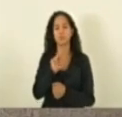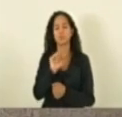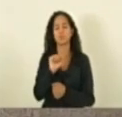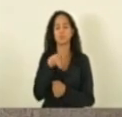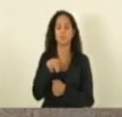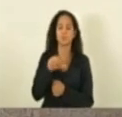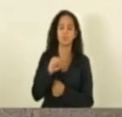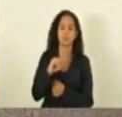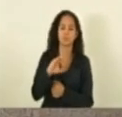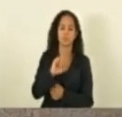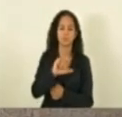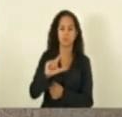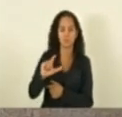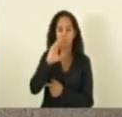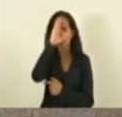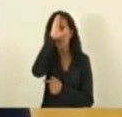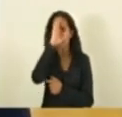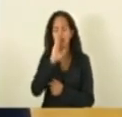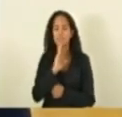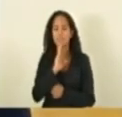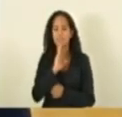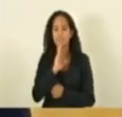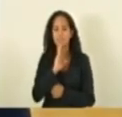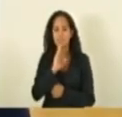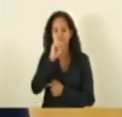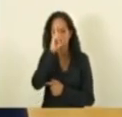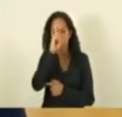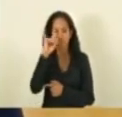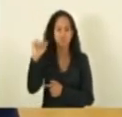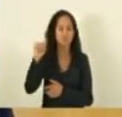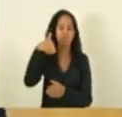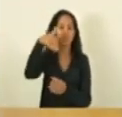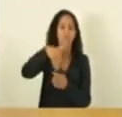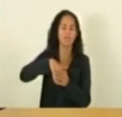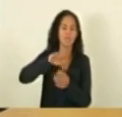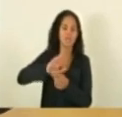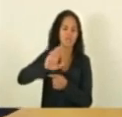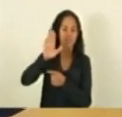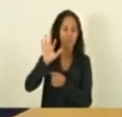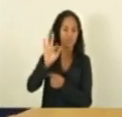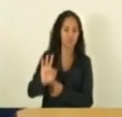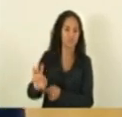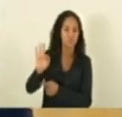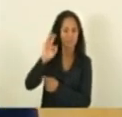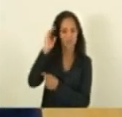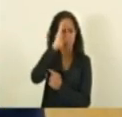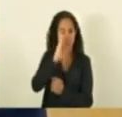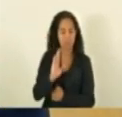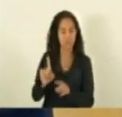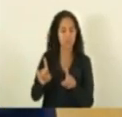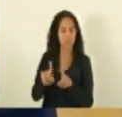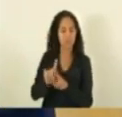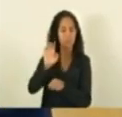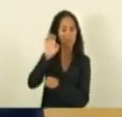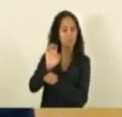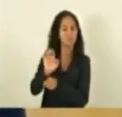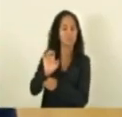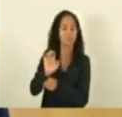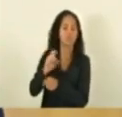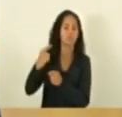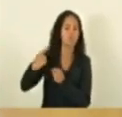e gratuidade aos usuários do sistema nos dias em que são realizadas eleições federais, estaduais e